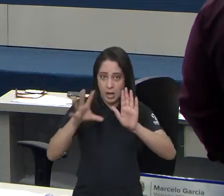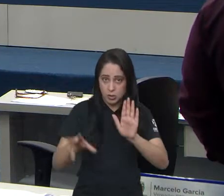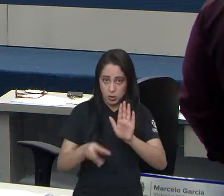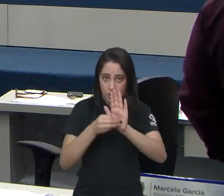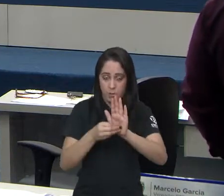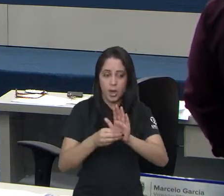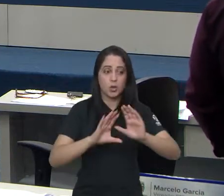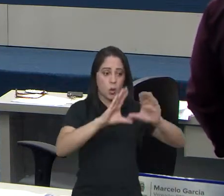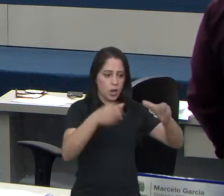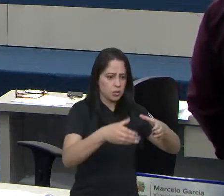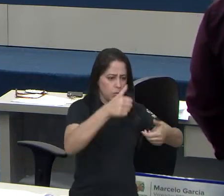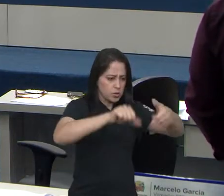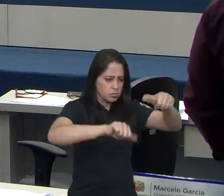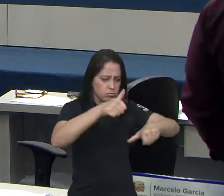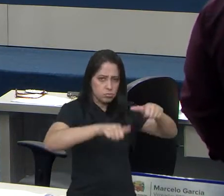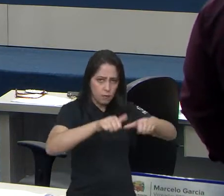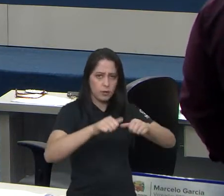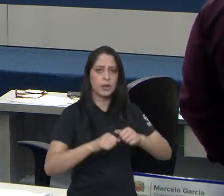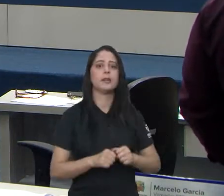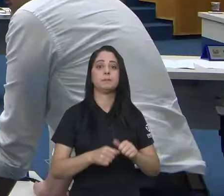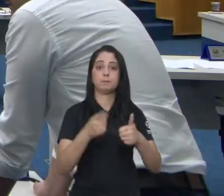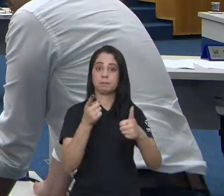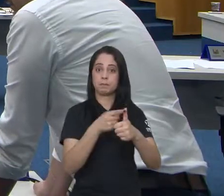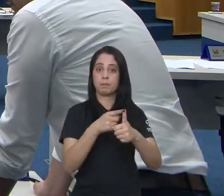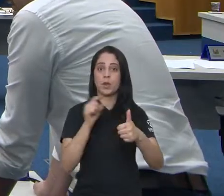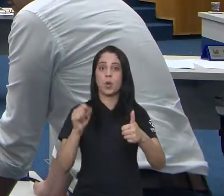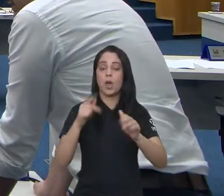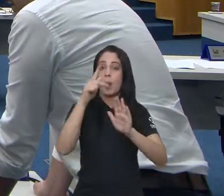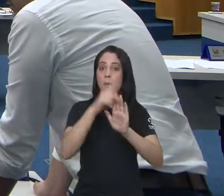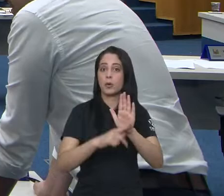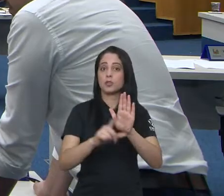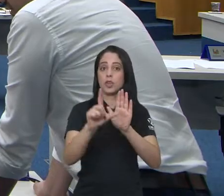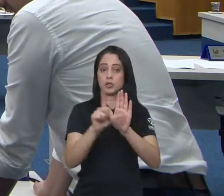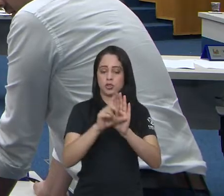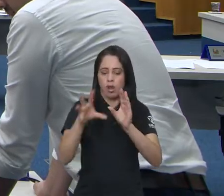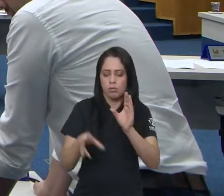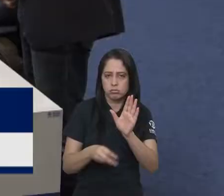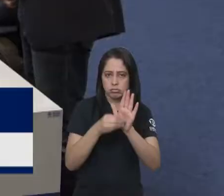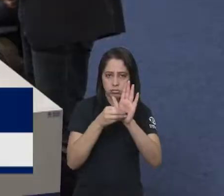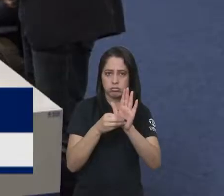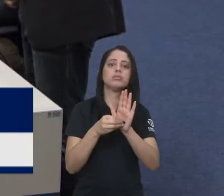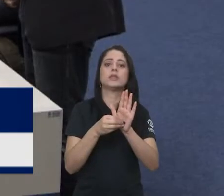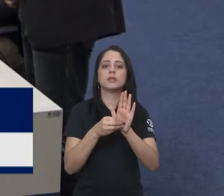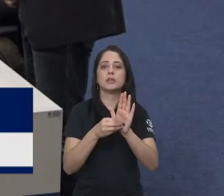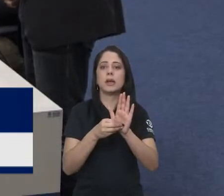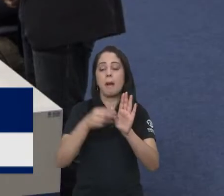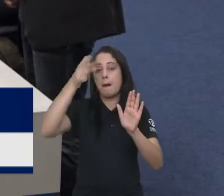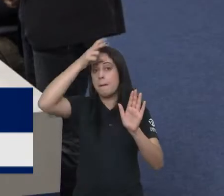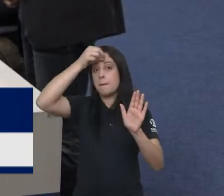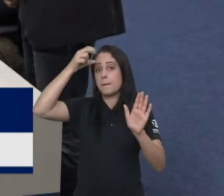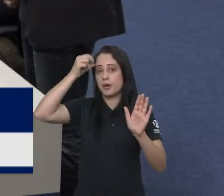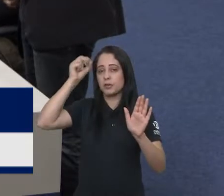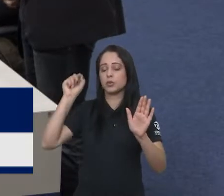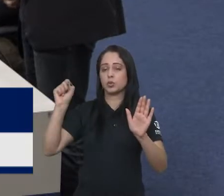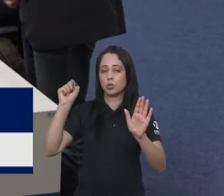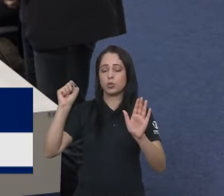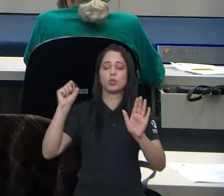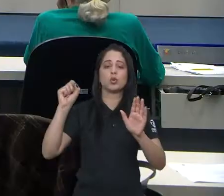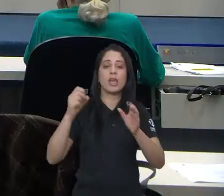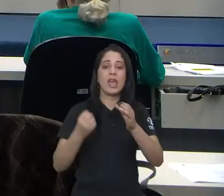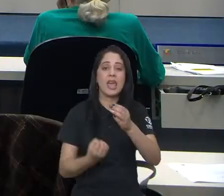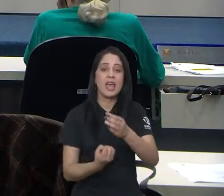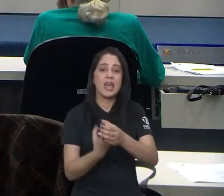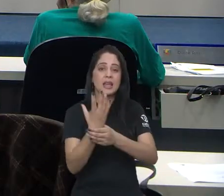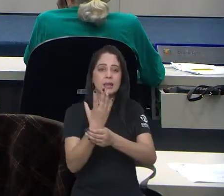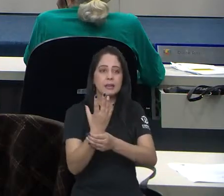e encaminhamento para análise nas comissões. Uma delas é um projeto de lei complementar protocolado pela Prefeitura